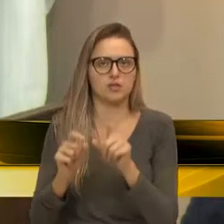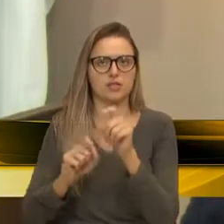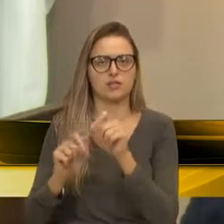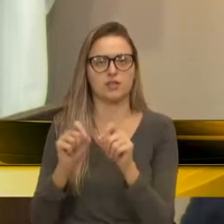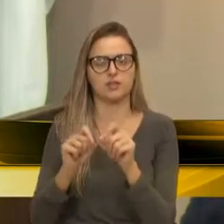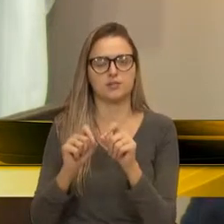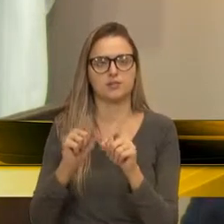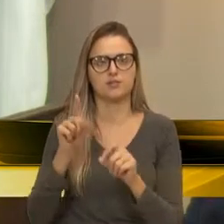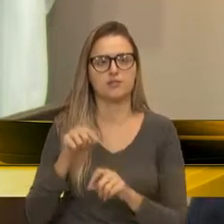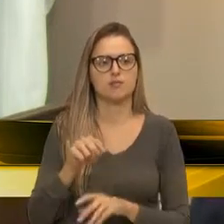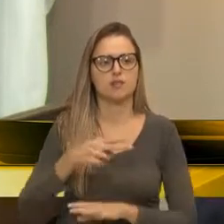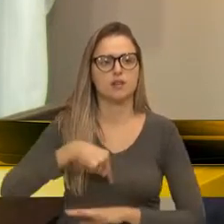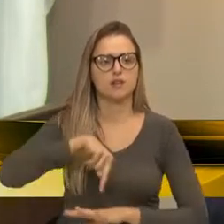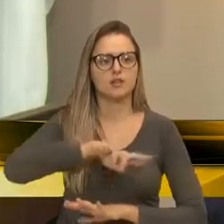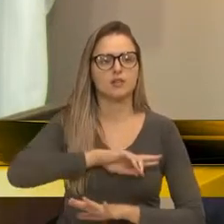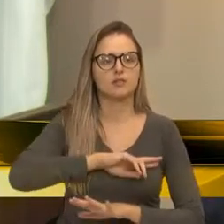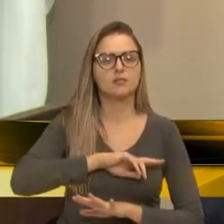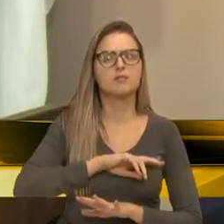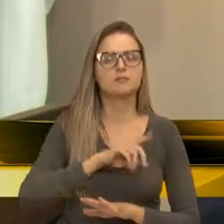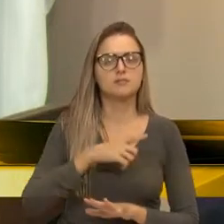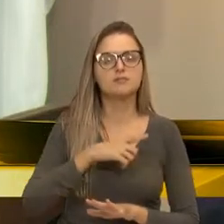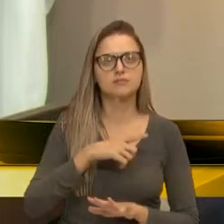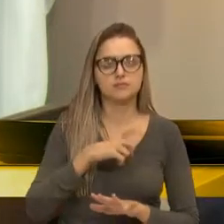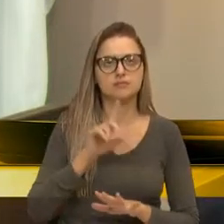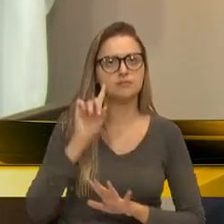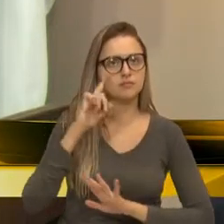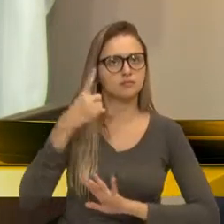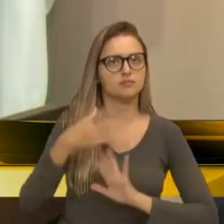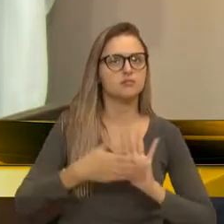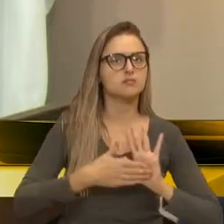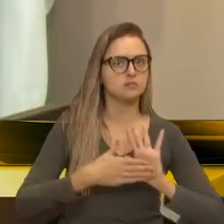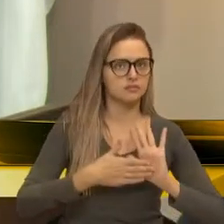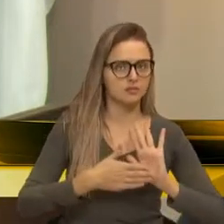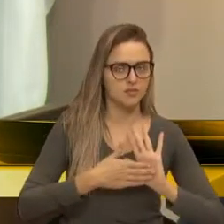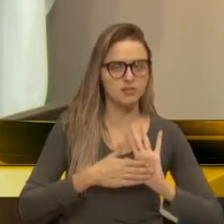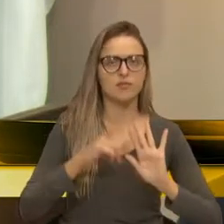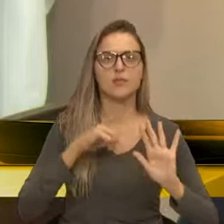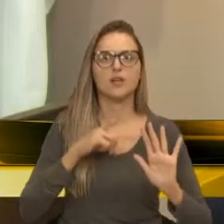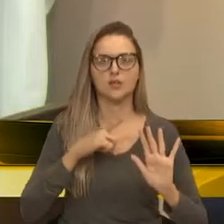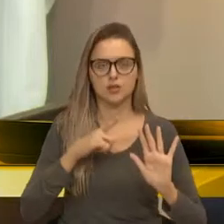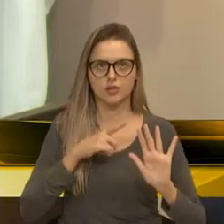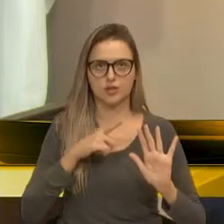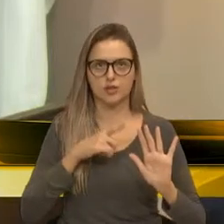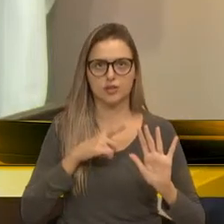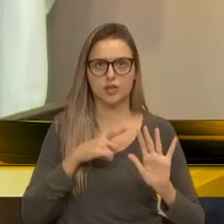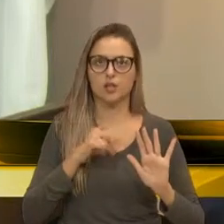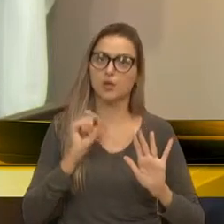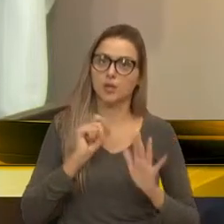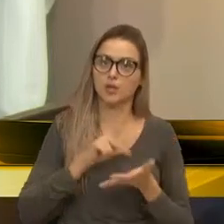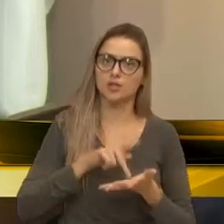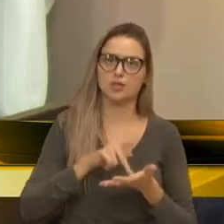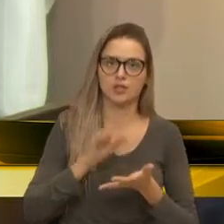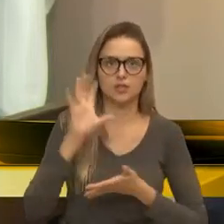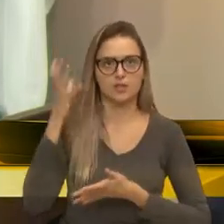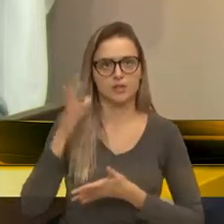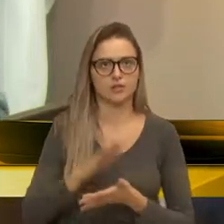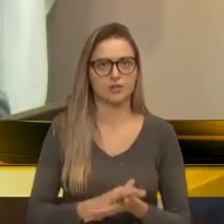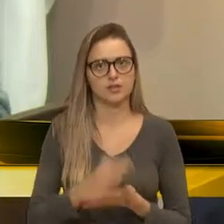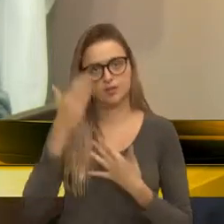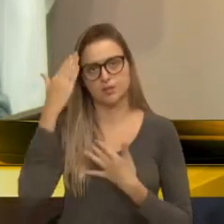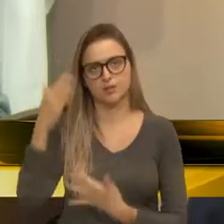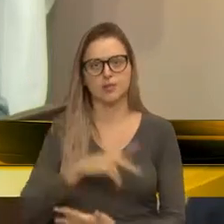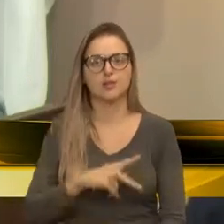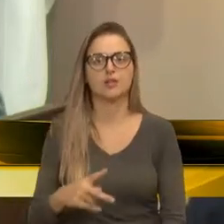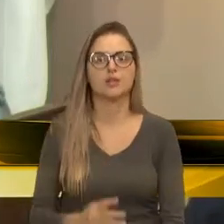administração. E essa, a nossa iniciativa foi no sentido de garantir que isso de fato aconteça.